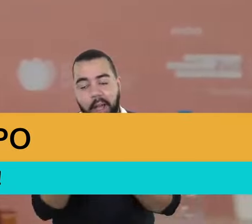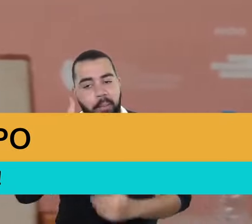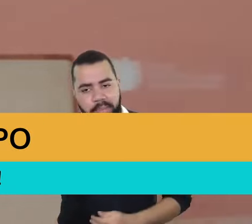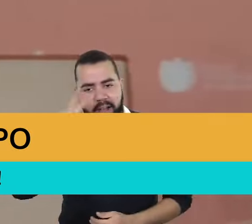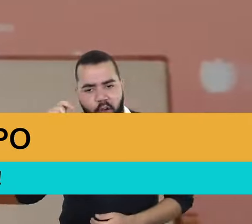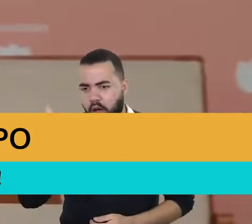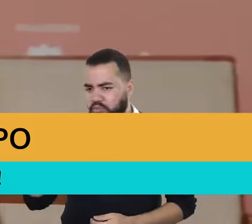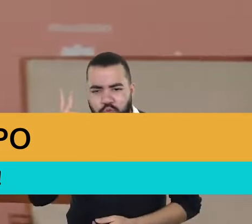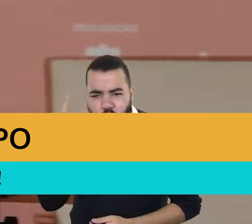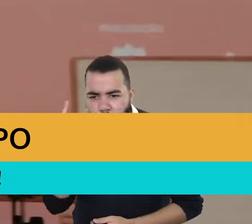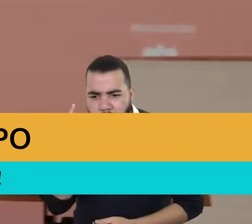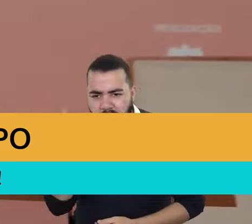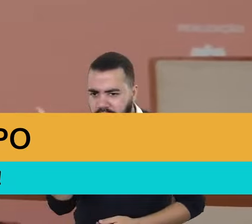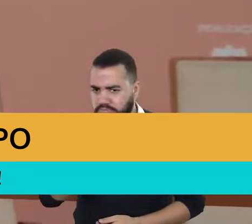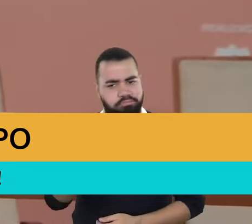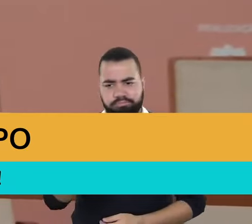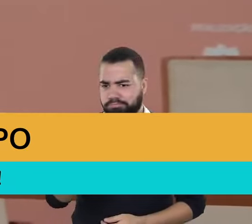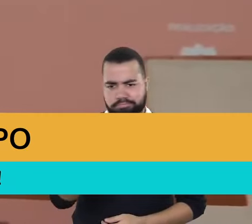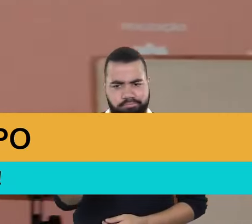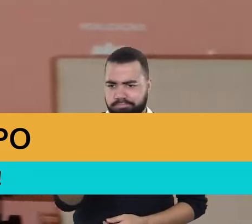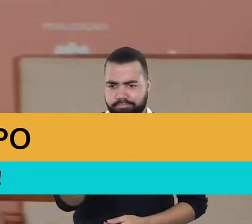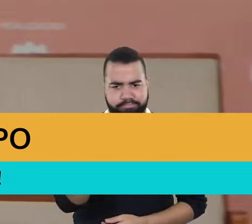assim, normal, normal, ela não é.